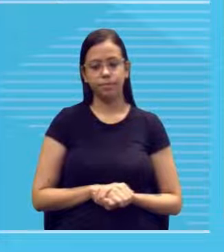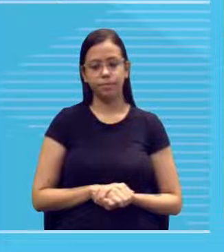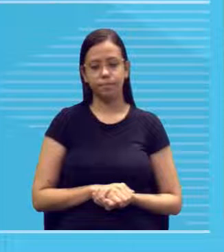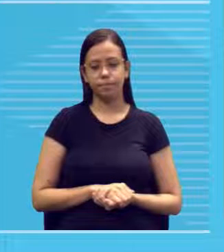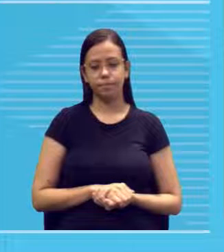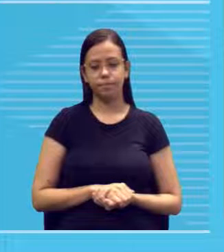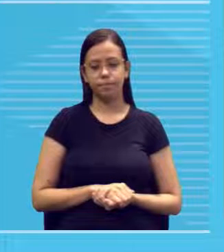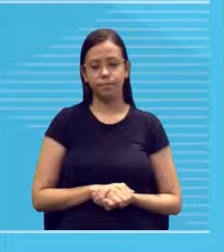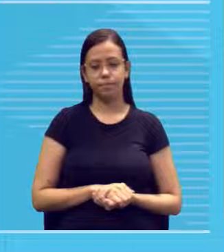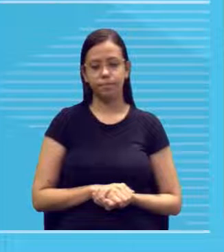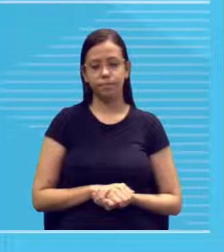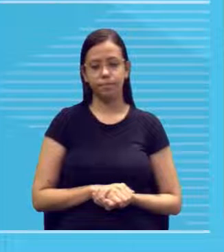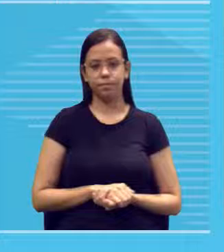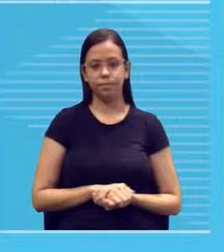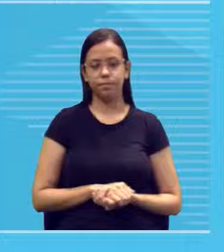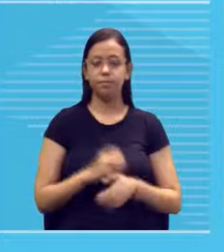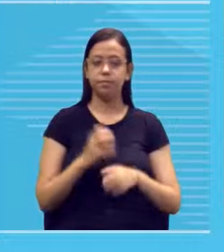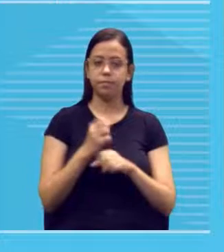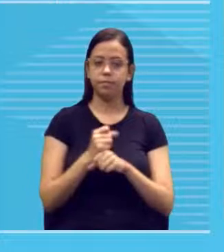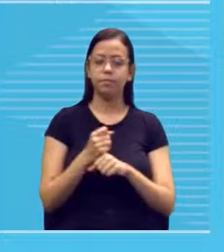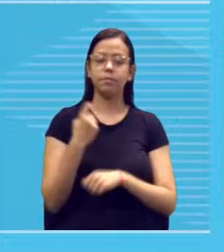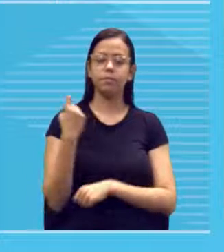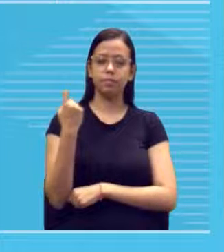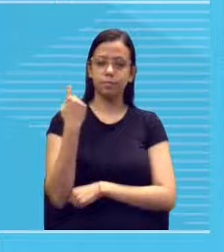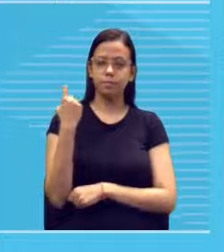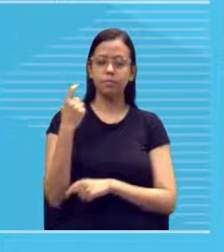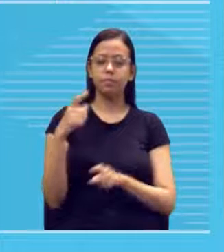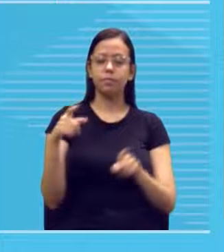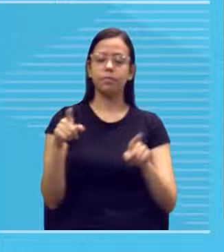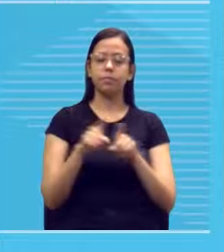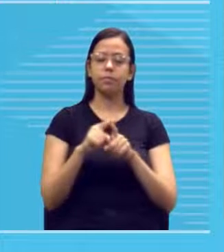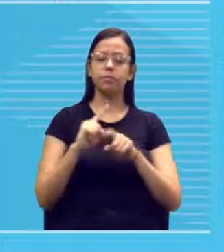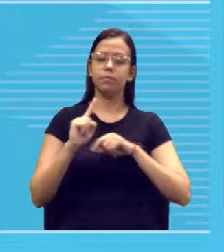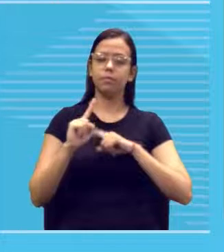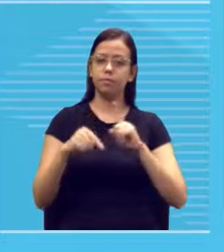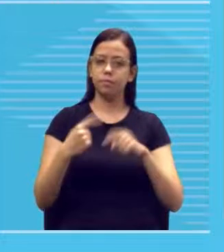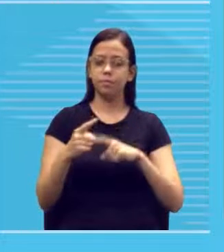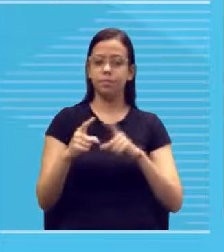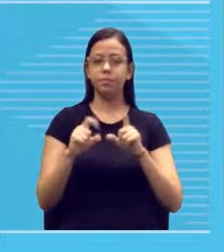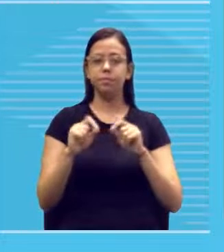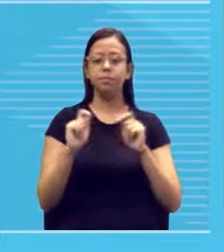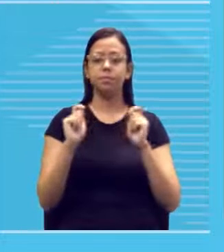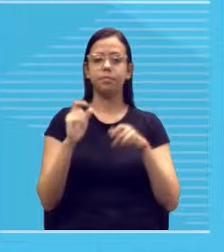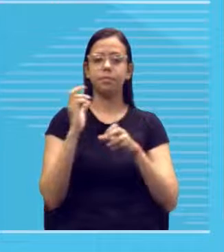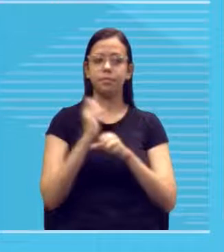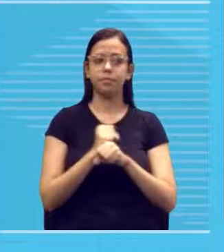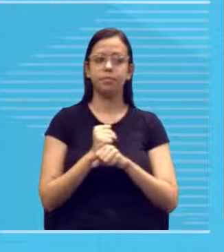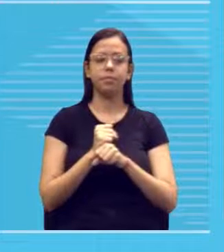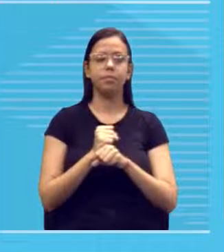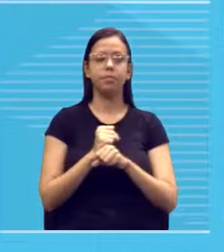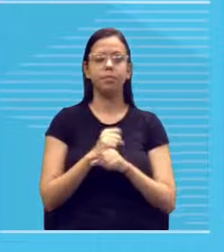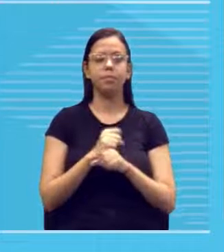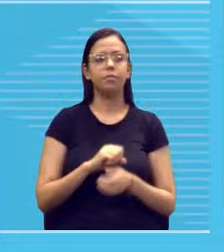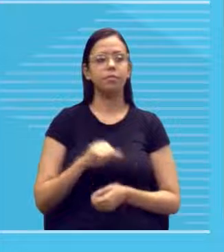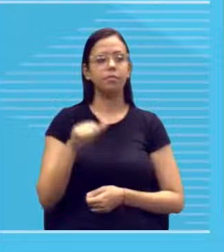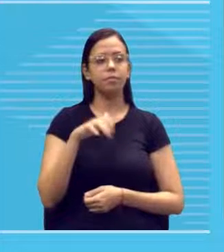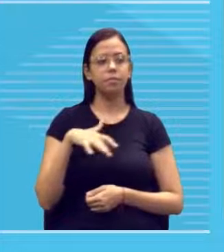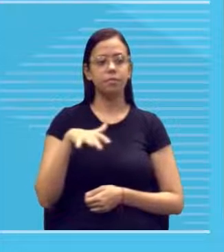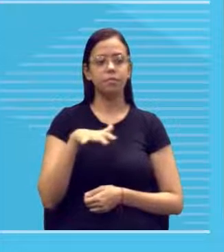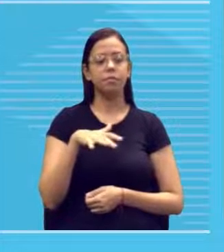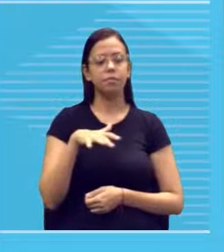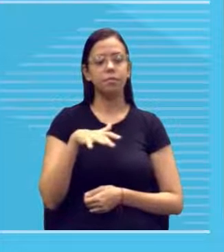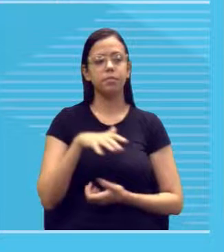a minha altura e através desta altura poder calcular a